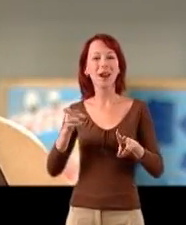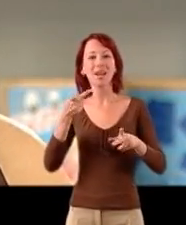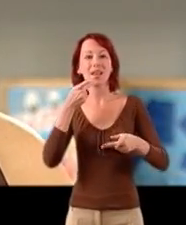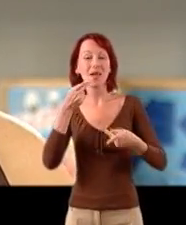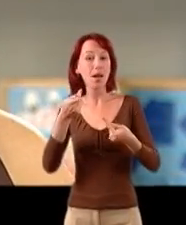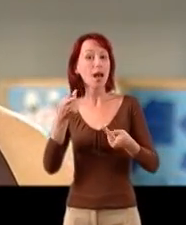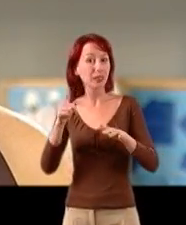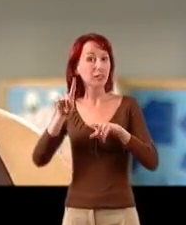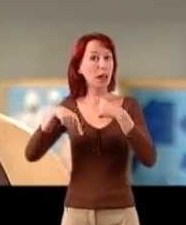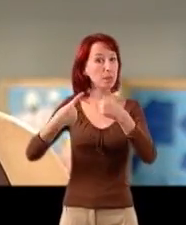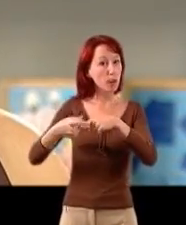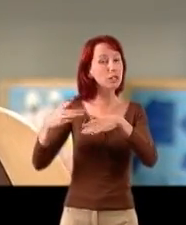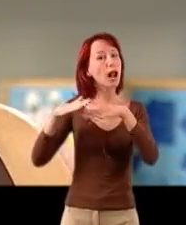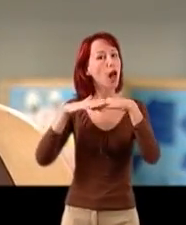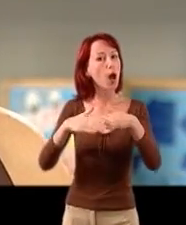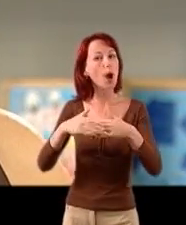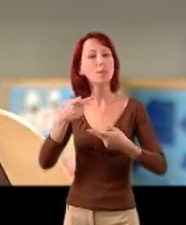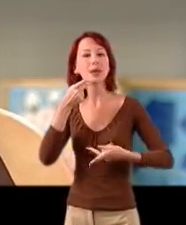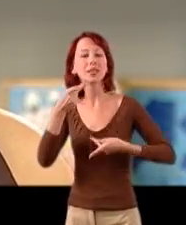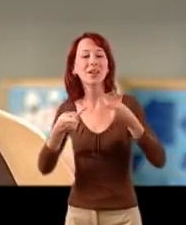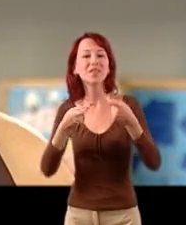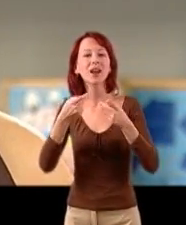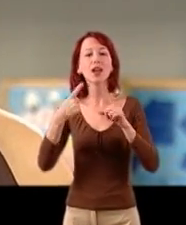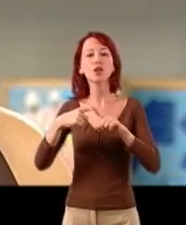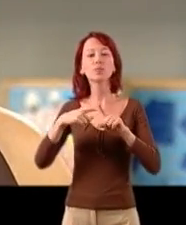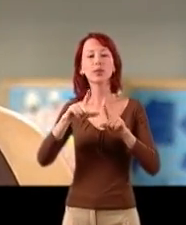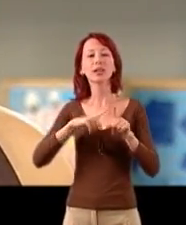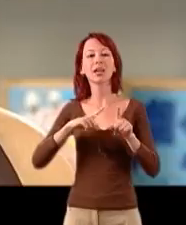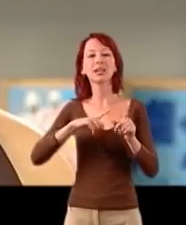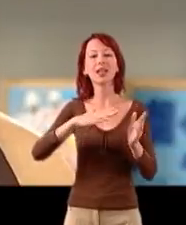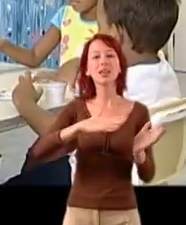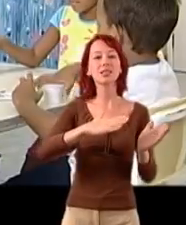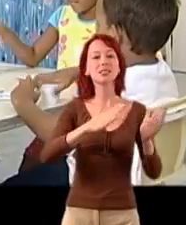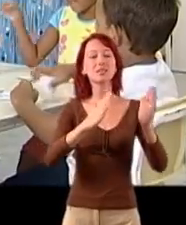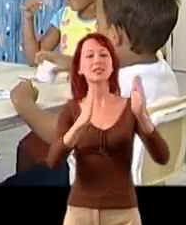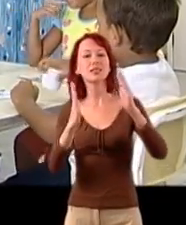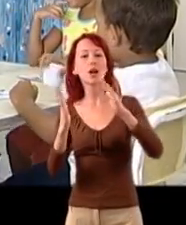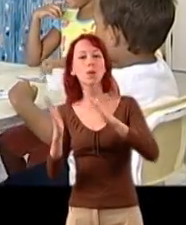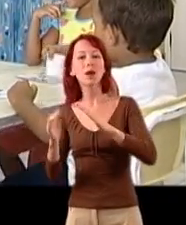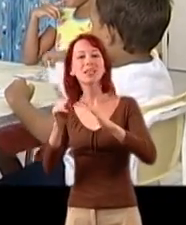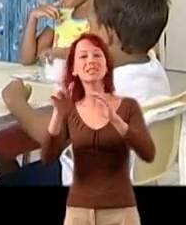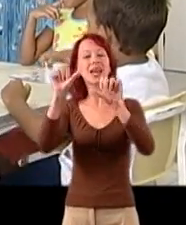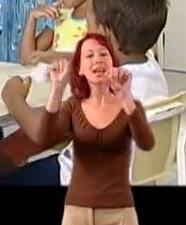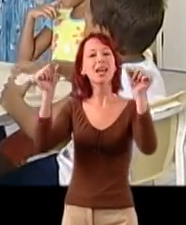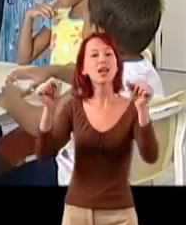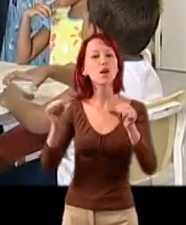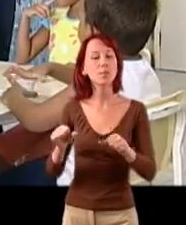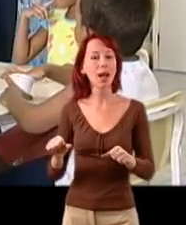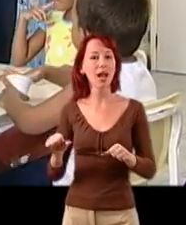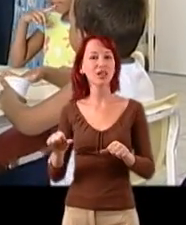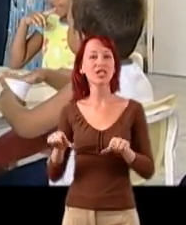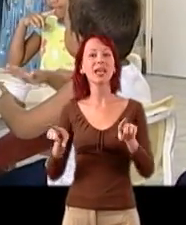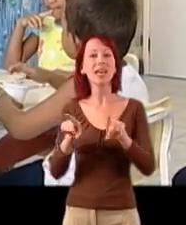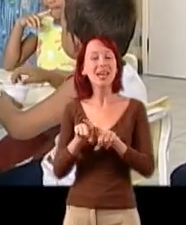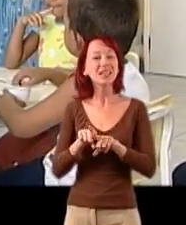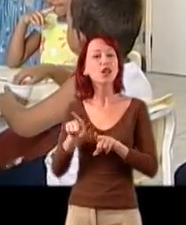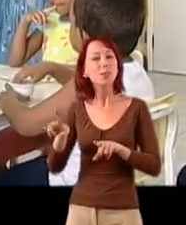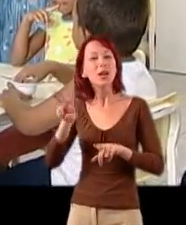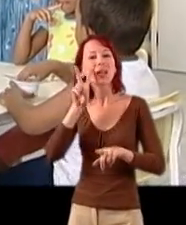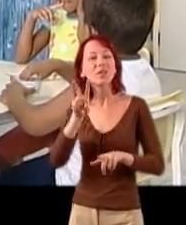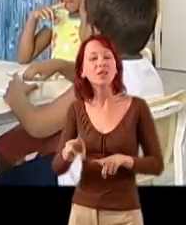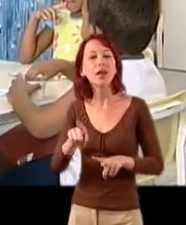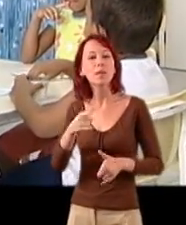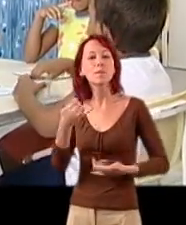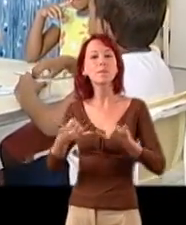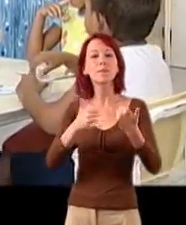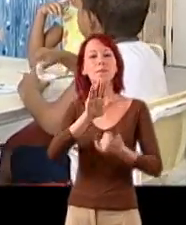comentários, porque pela sequência de imagens ele deduz. E o bingo, que a gente está brincando muito também,